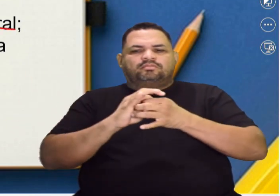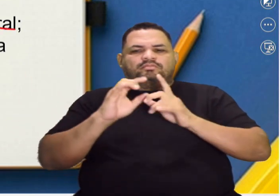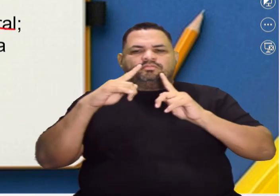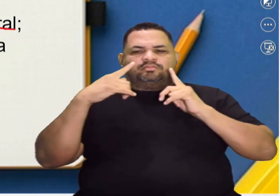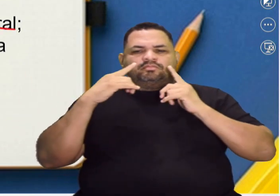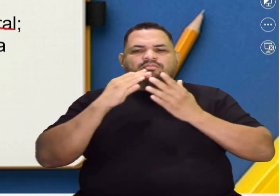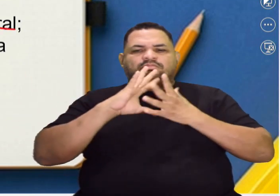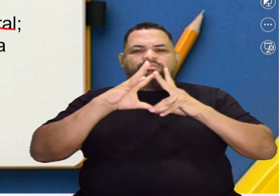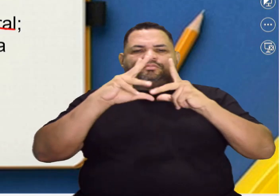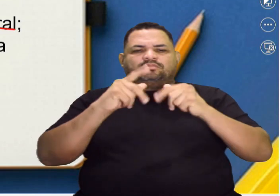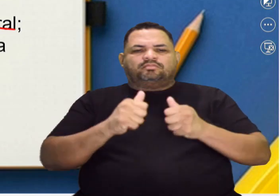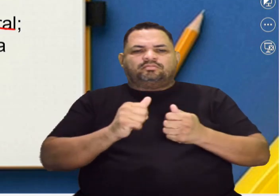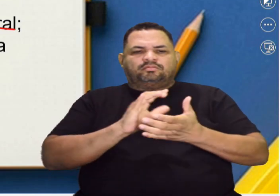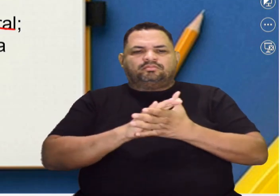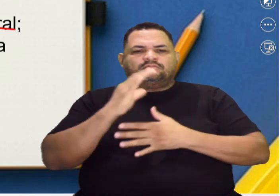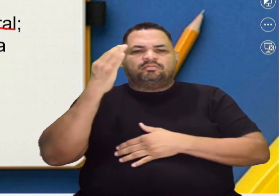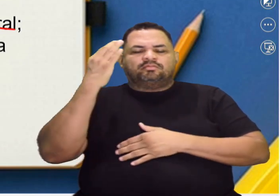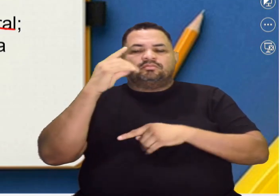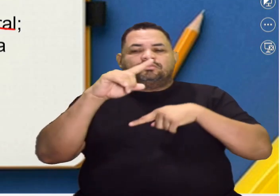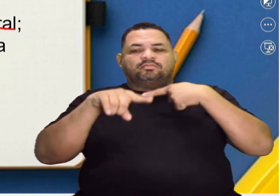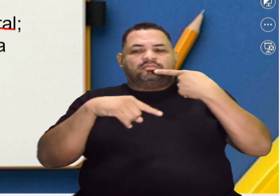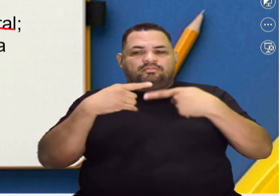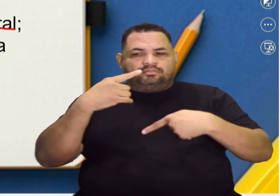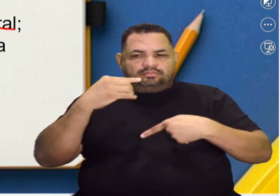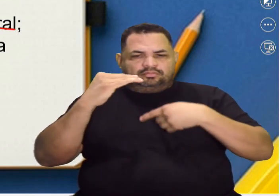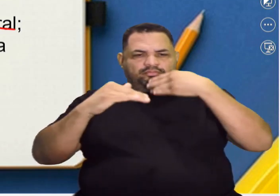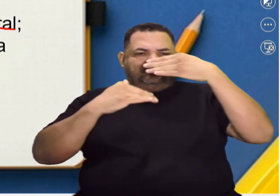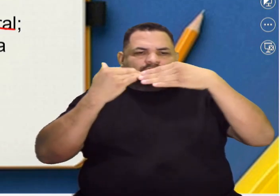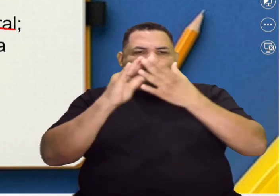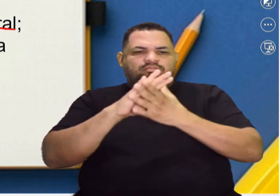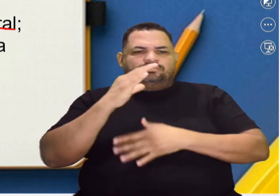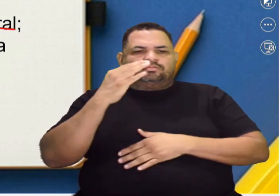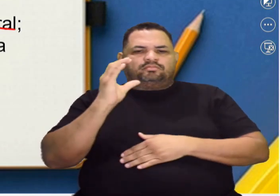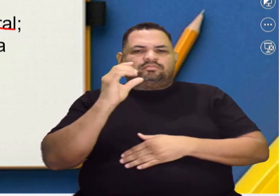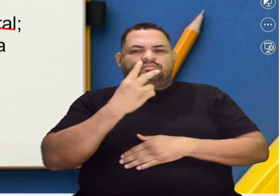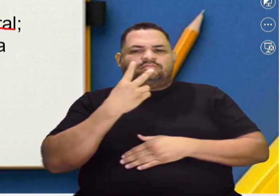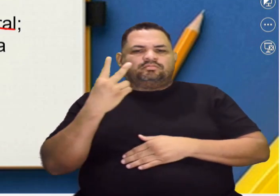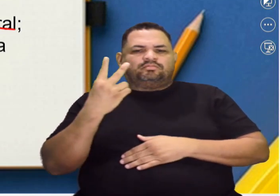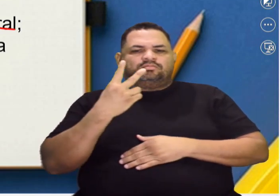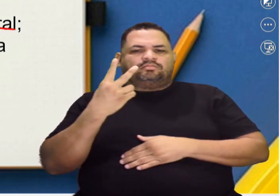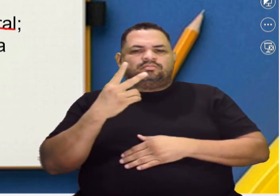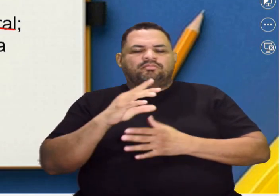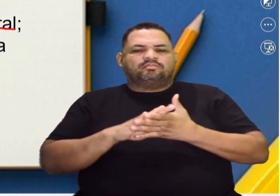uma introdução. Iremos avançar com a parte 2,